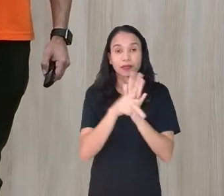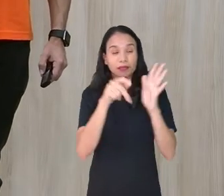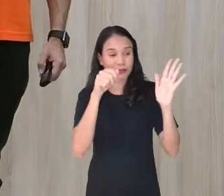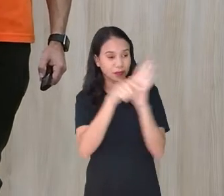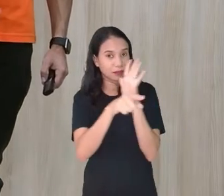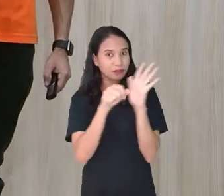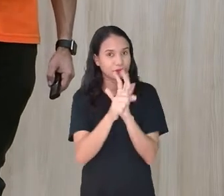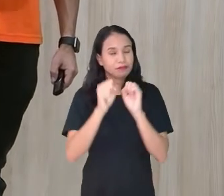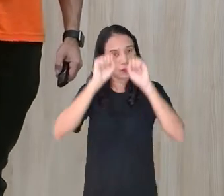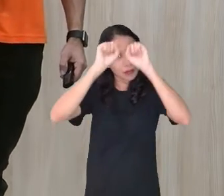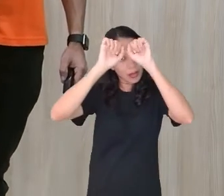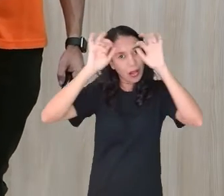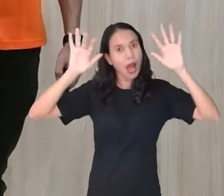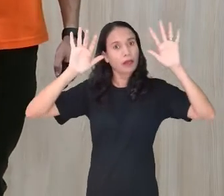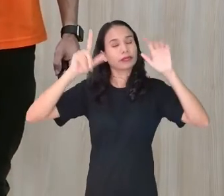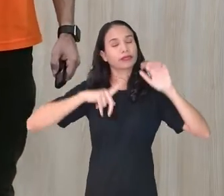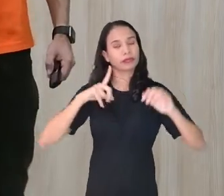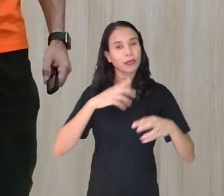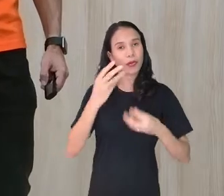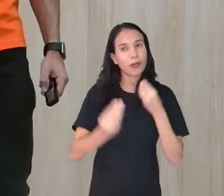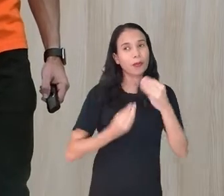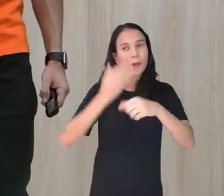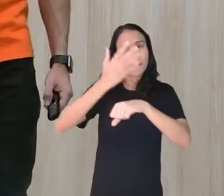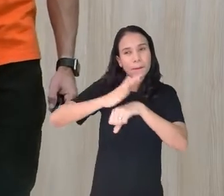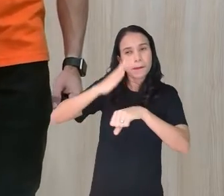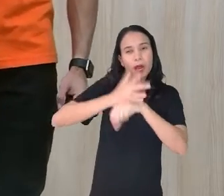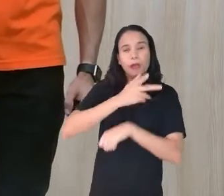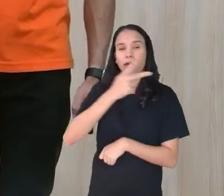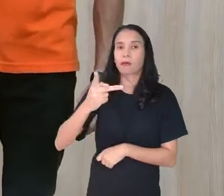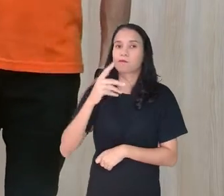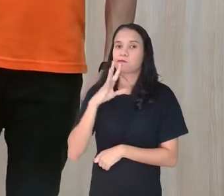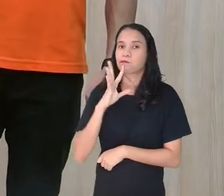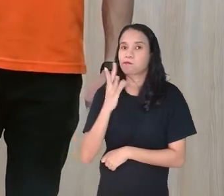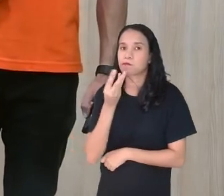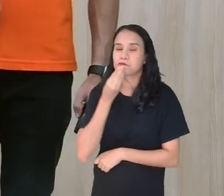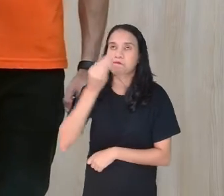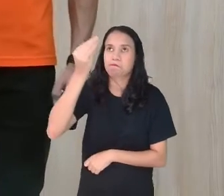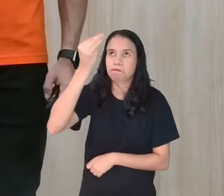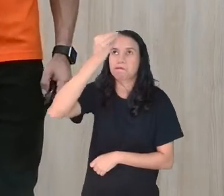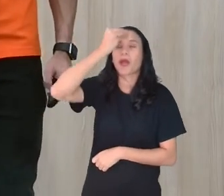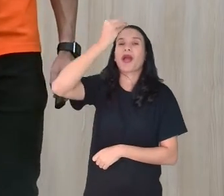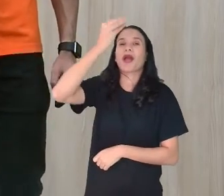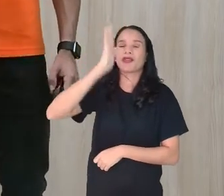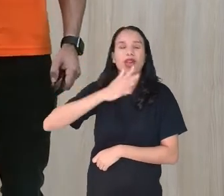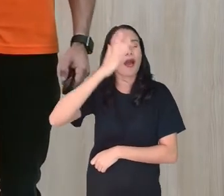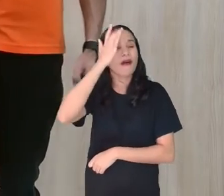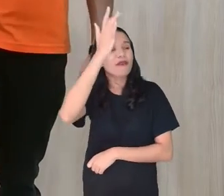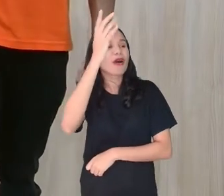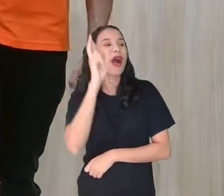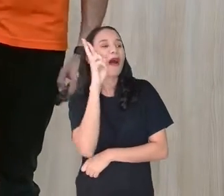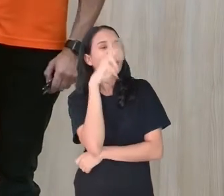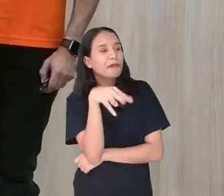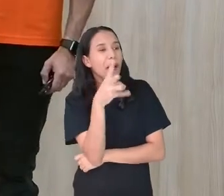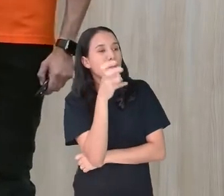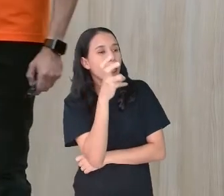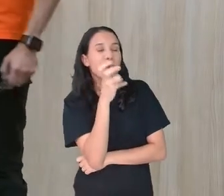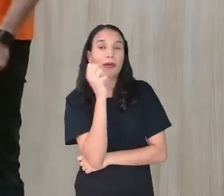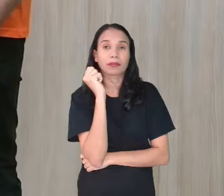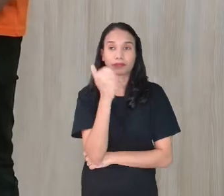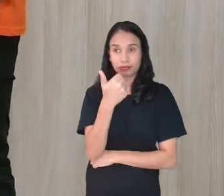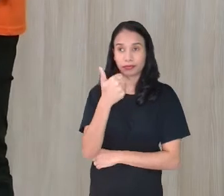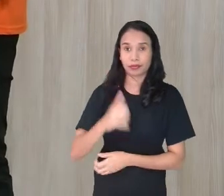questão. Claro, isso aqui com a prática que você vai adquirindo, você já vai encontrando esses valores aí de